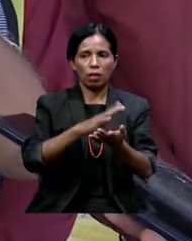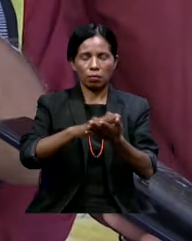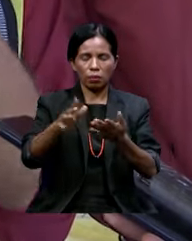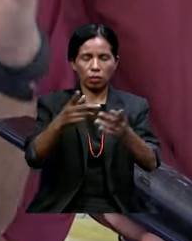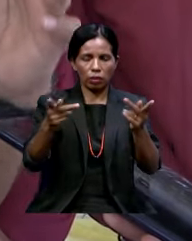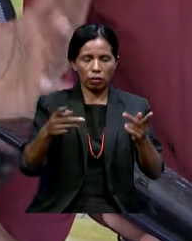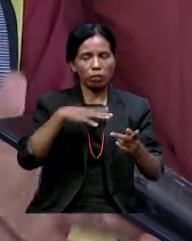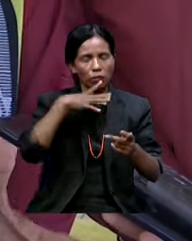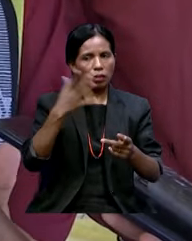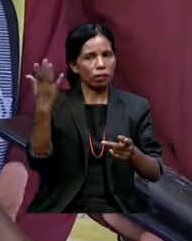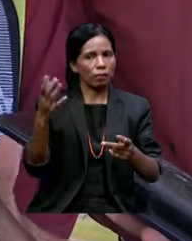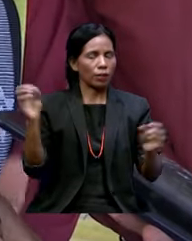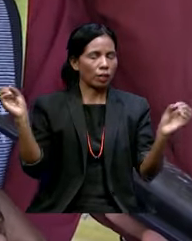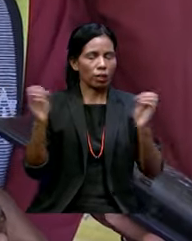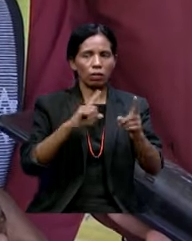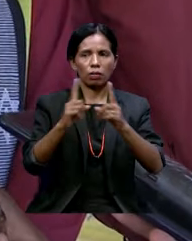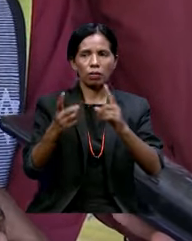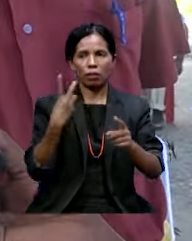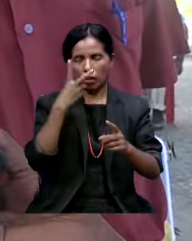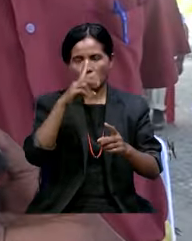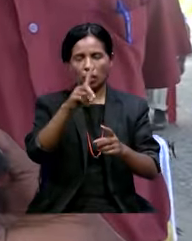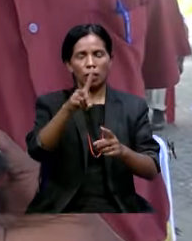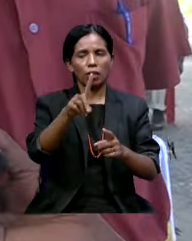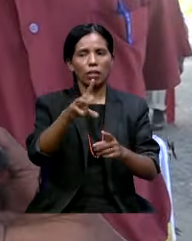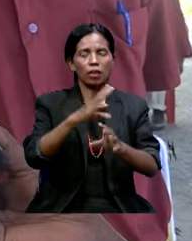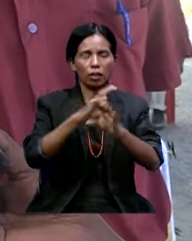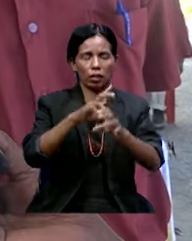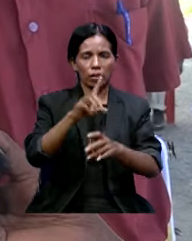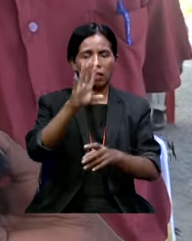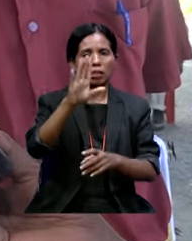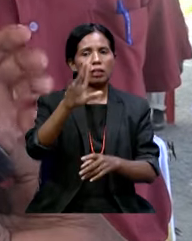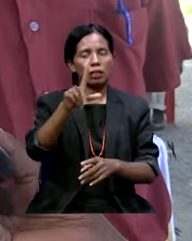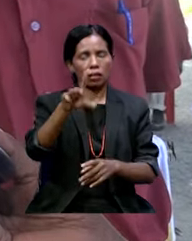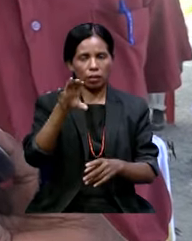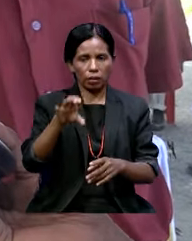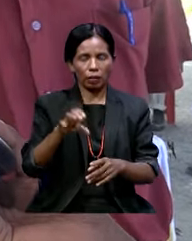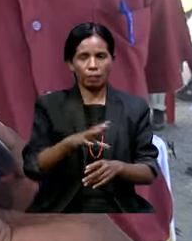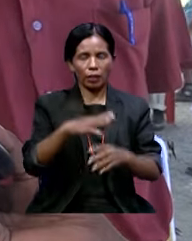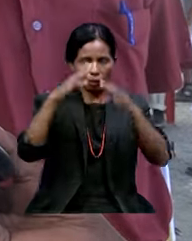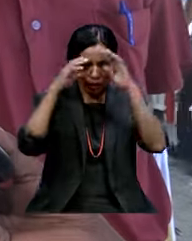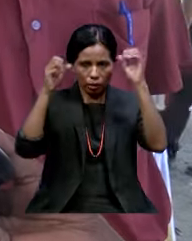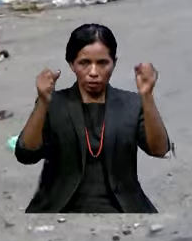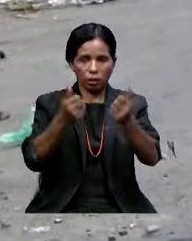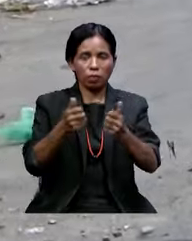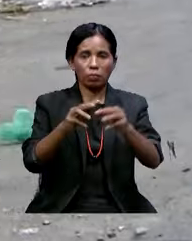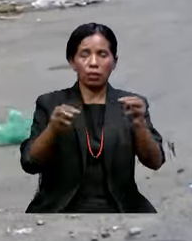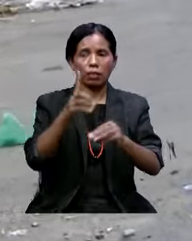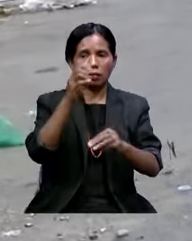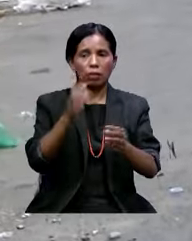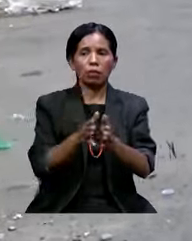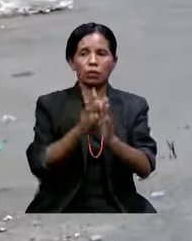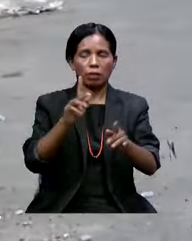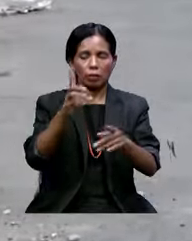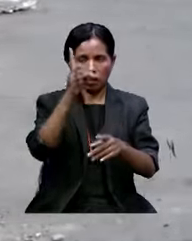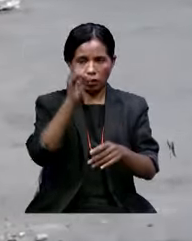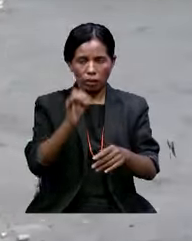ba. Porque lá está a razão, e carreta a possível. Presidente da Autoridade do Município de Dili, Gregório Saldanha Mos, usou a comunidade, nebe rela e a cidade de